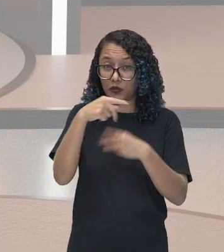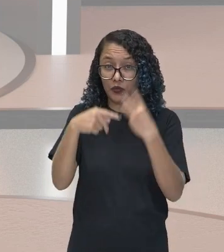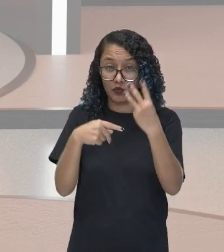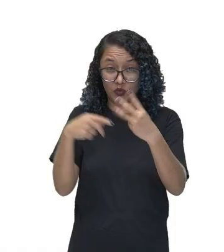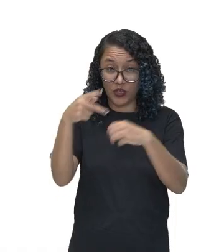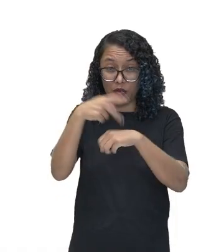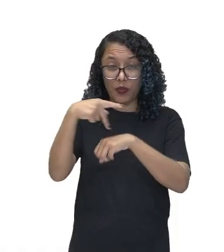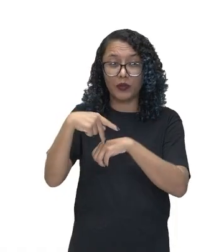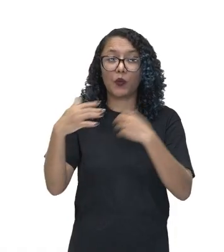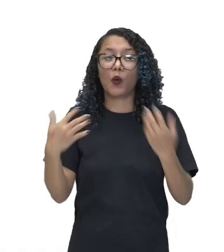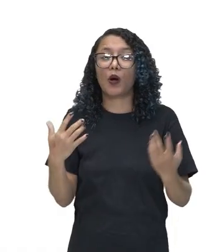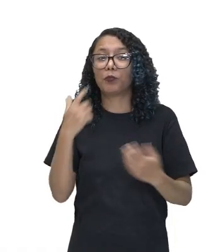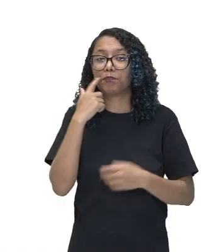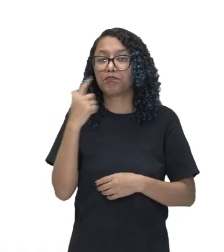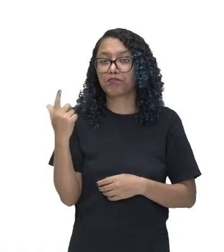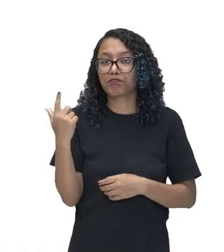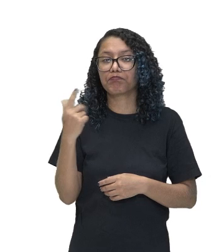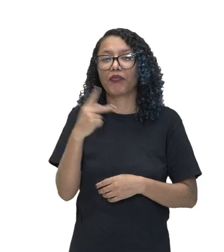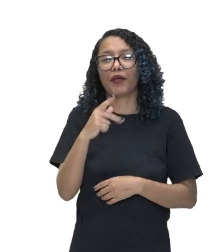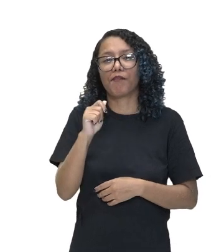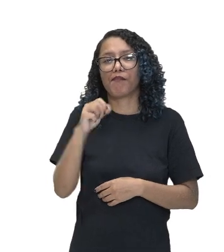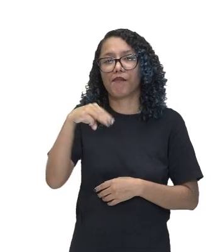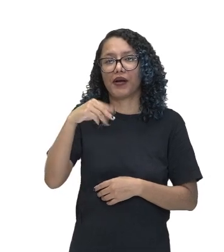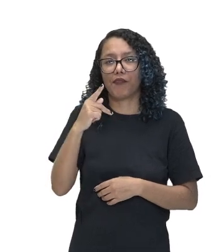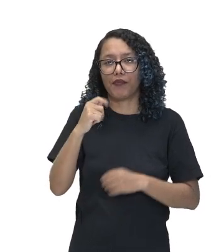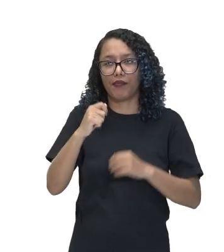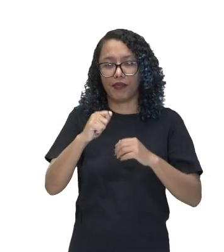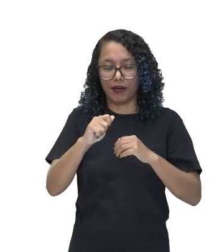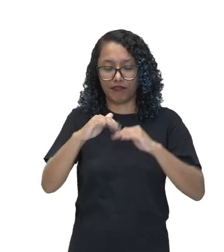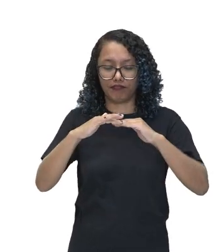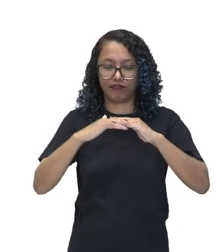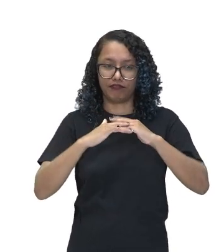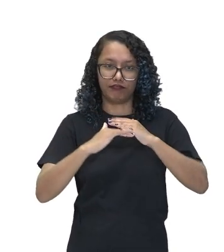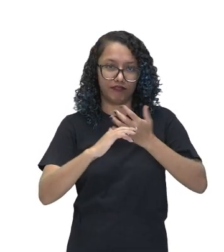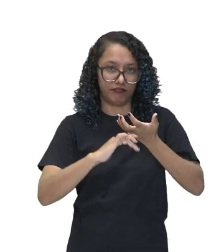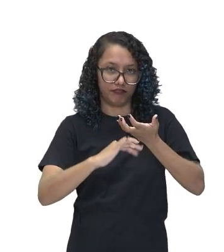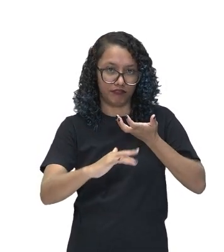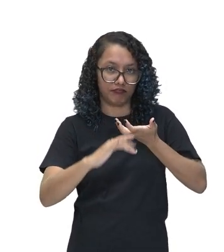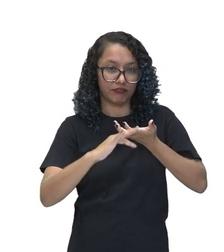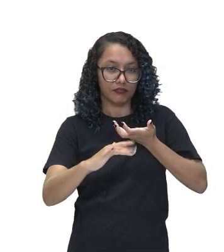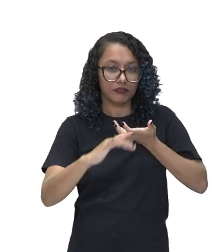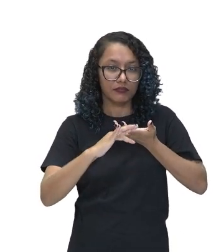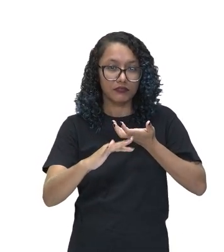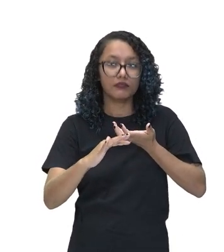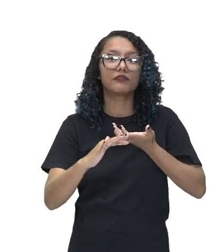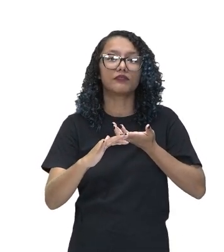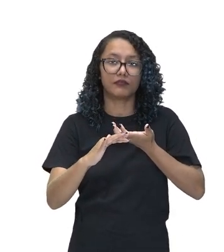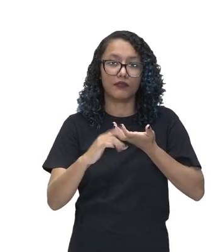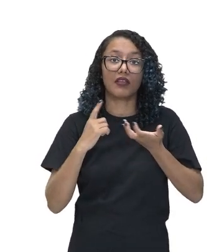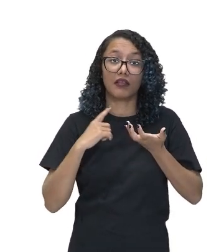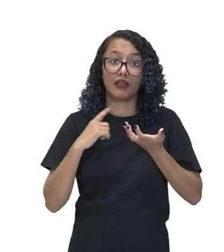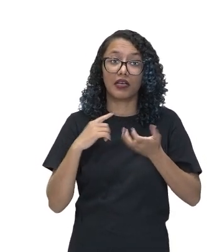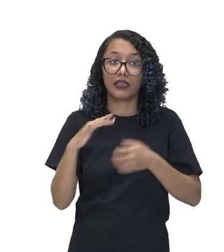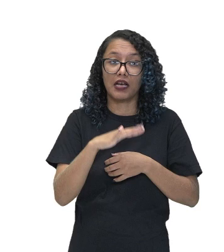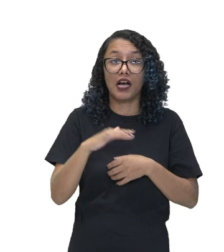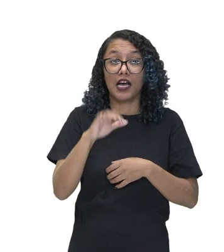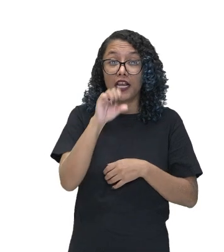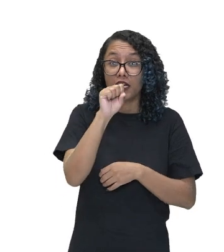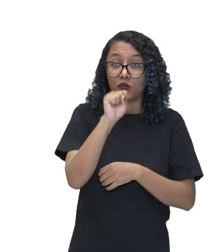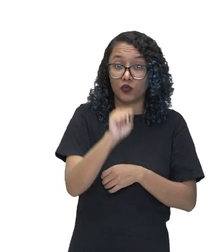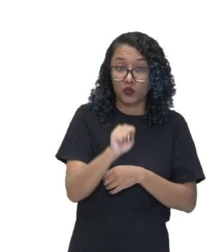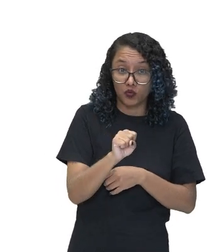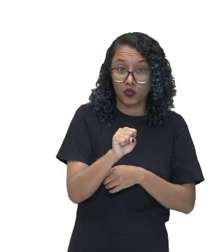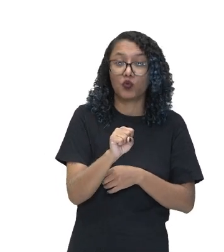o Pampa. O Pampa, ele é a região, né, que abrange o sul do estado do